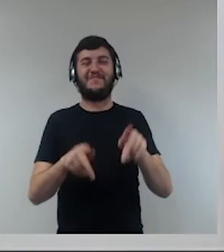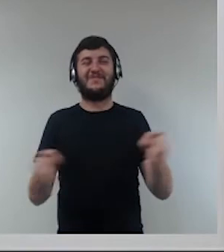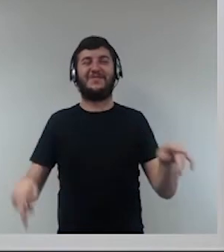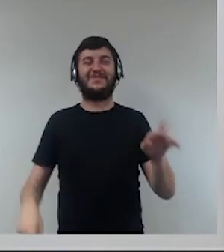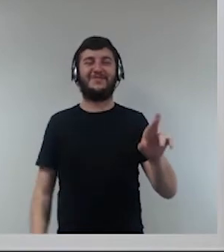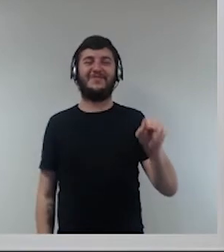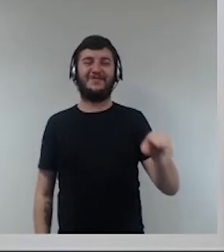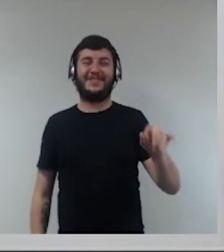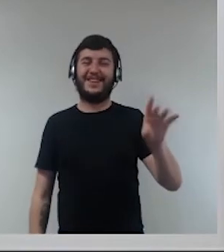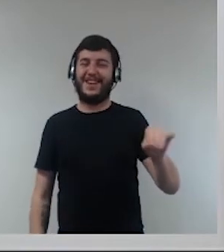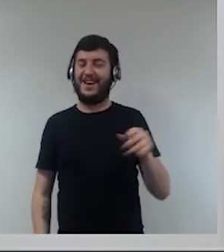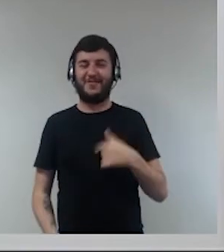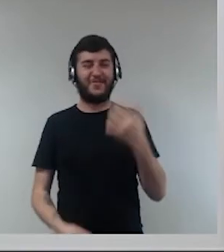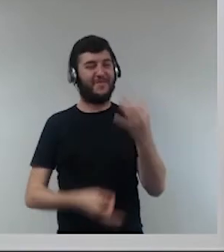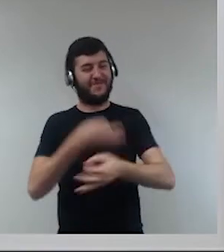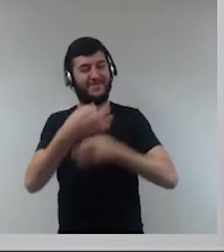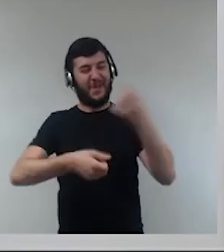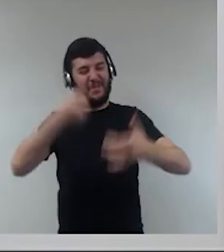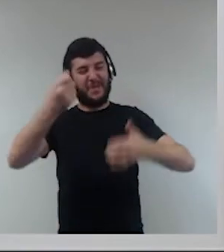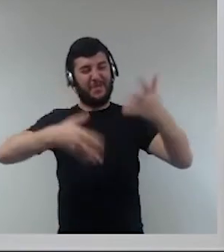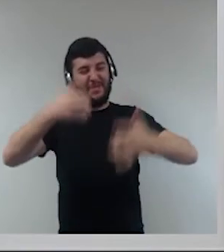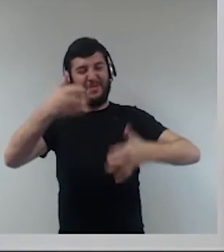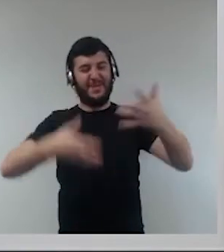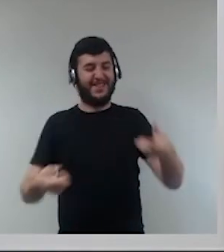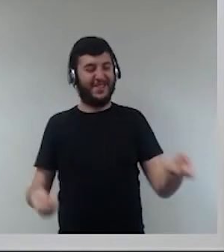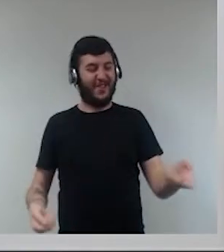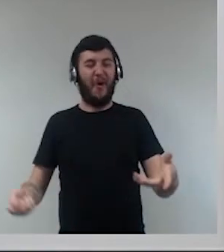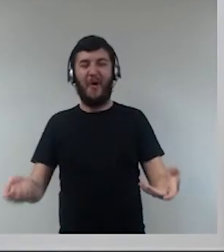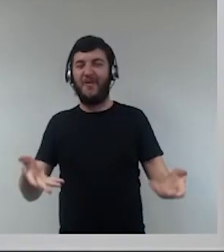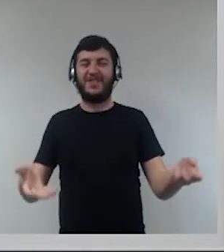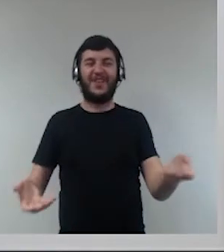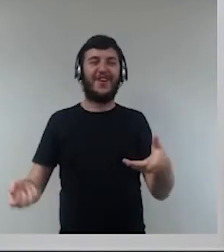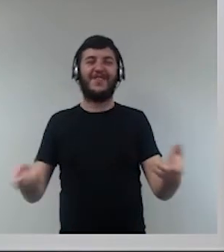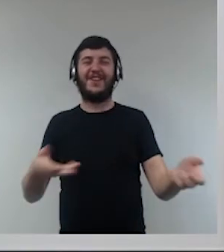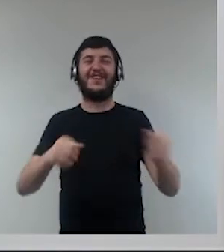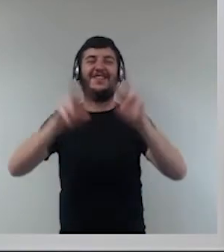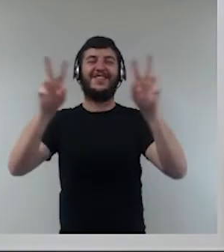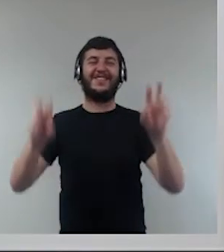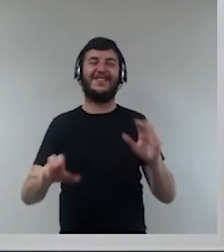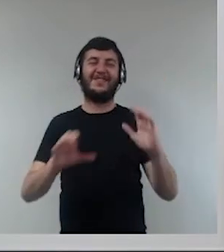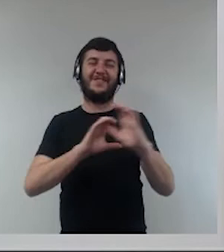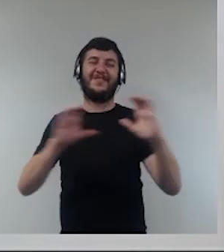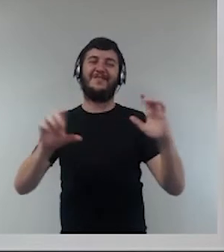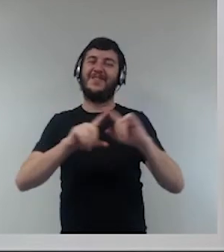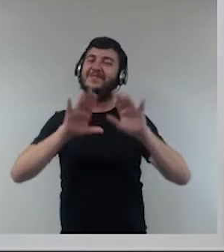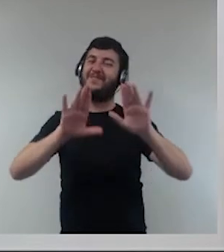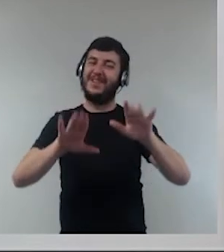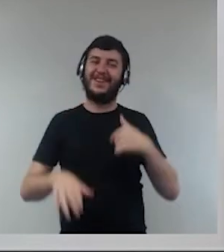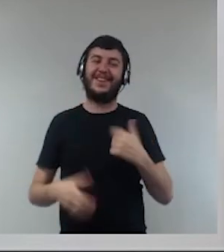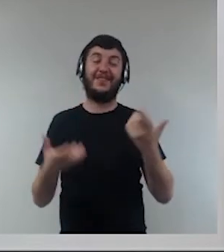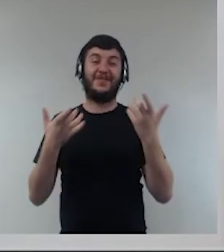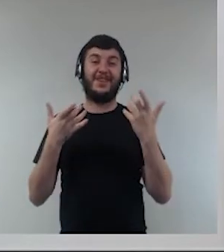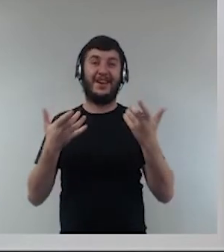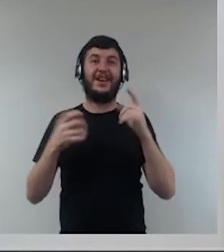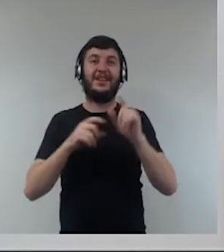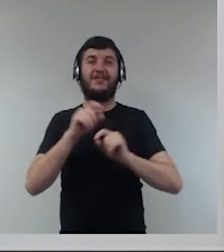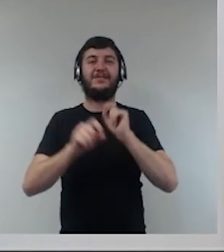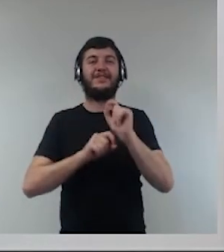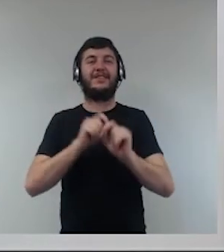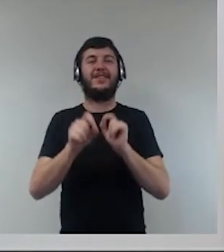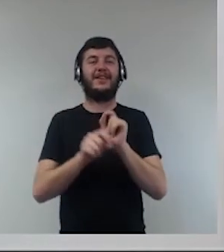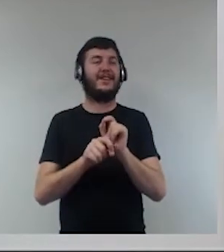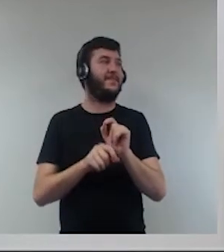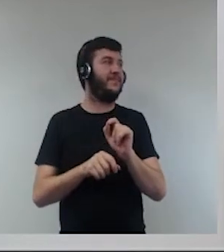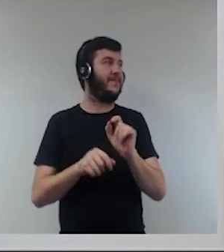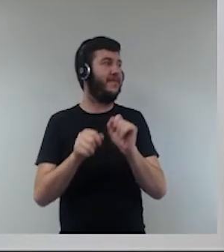fizeram considerações muito atuais sobre essa questão das comunicações. Eu queria apenas fazer um pequeno